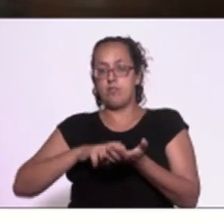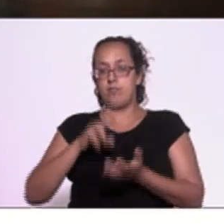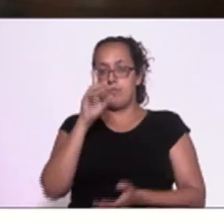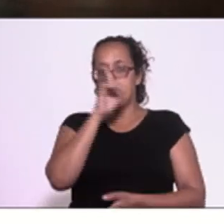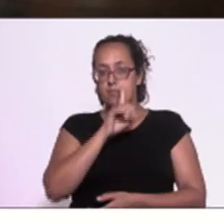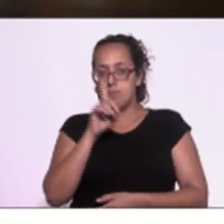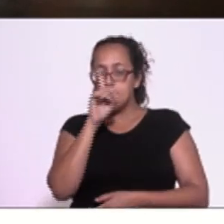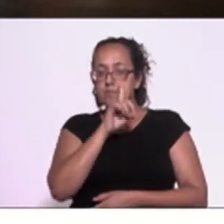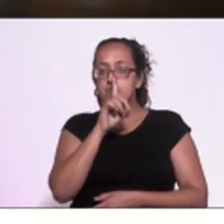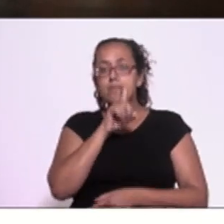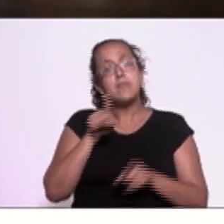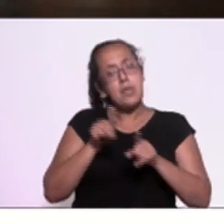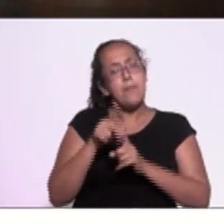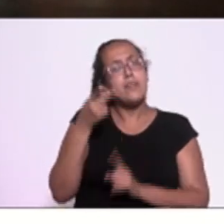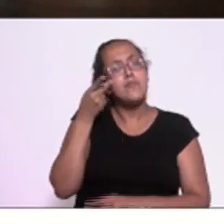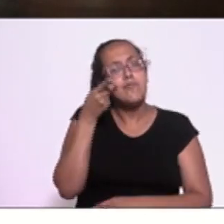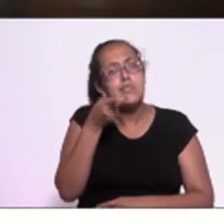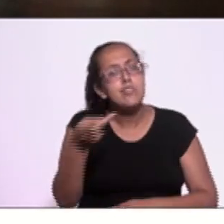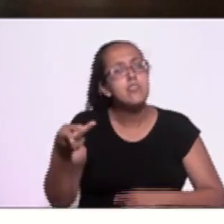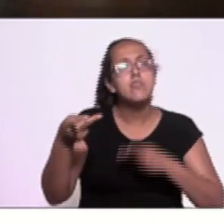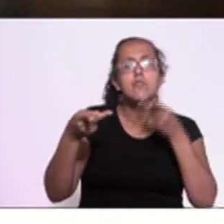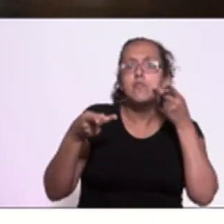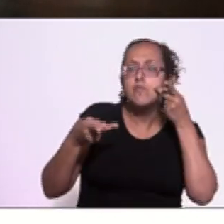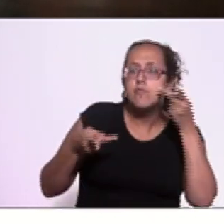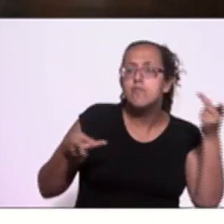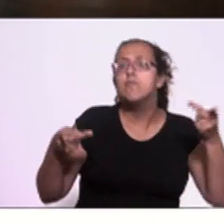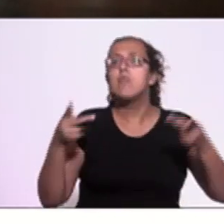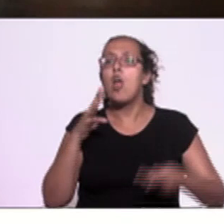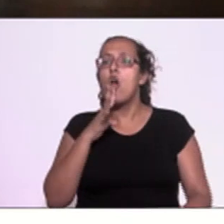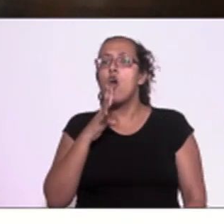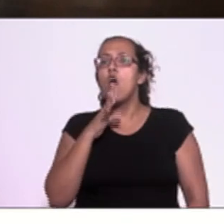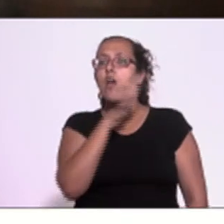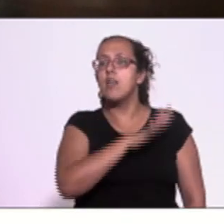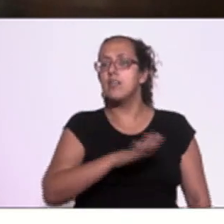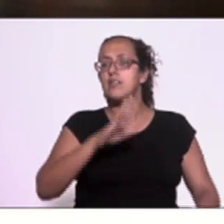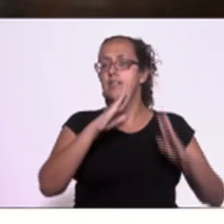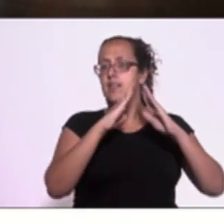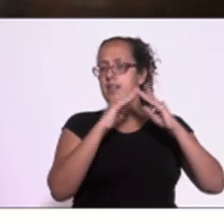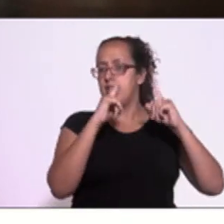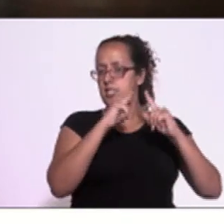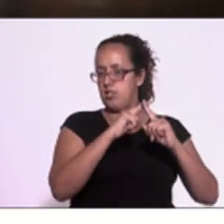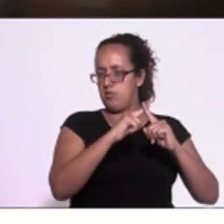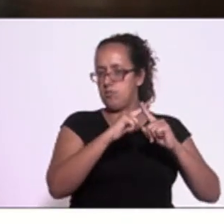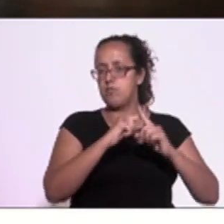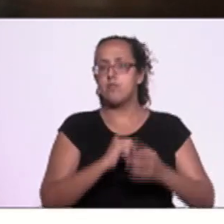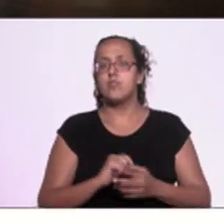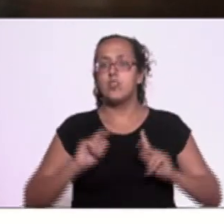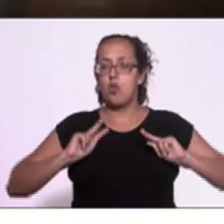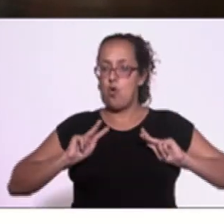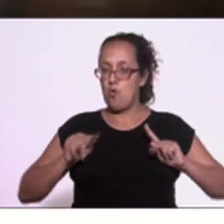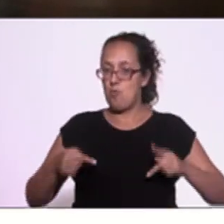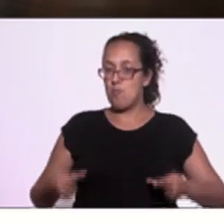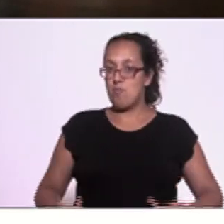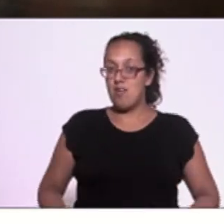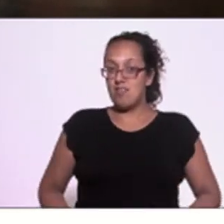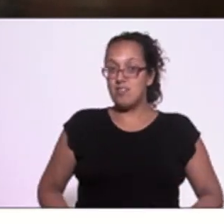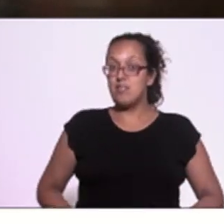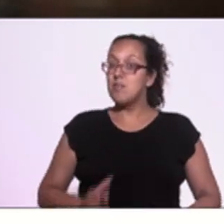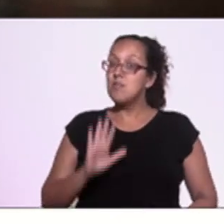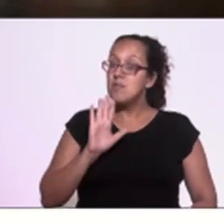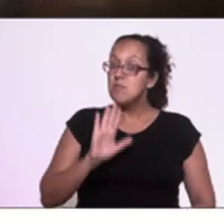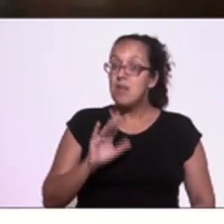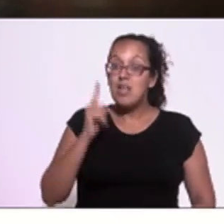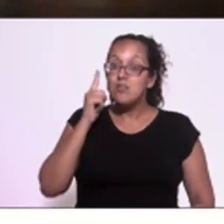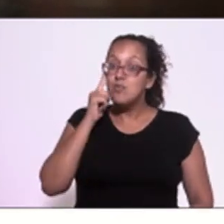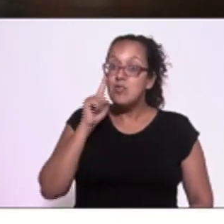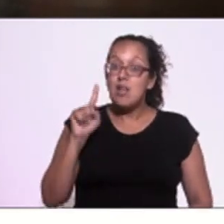além de receber visitantes que iam conhecer o Templo da Humanidade. Mal sabíamos que esse